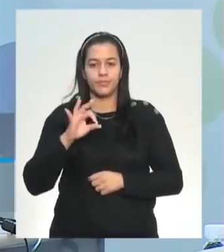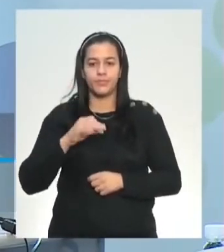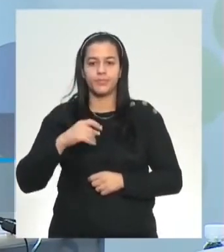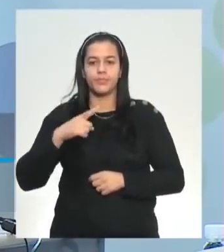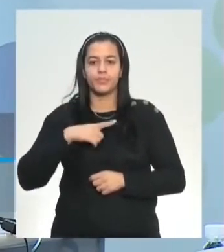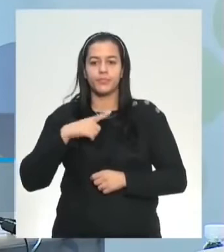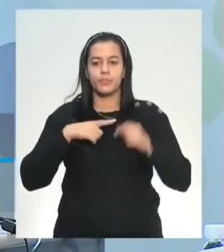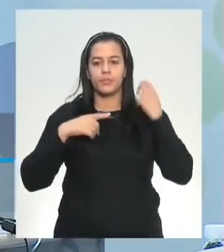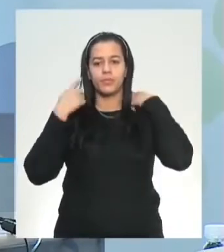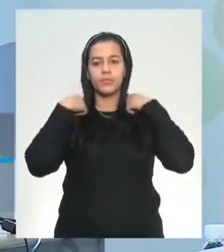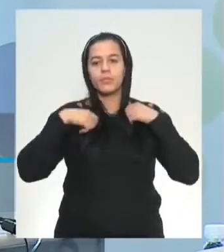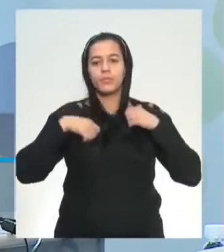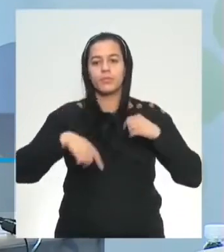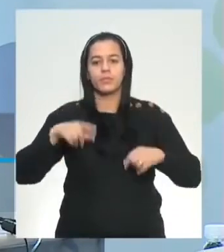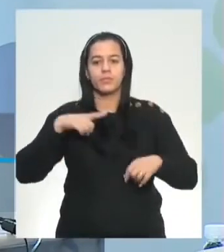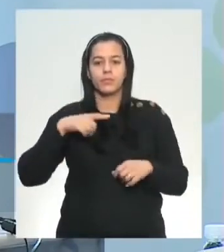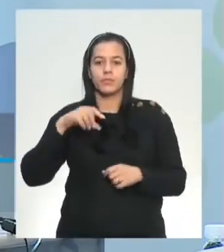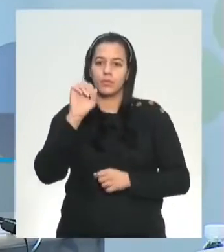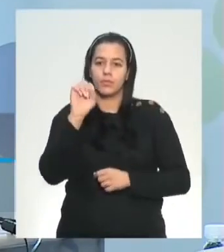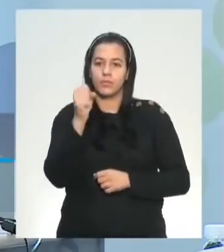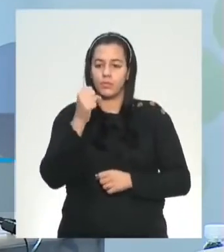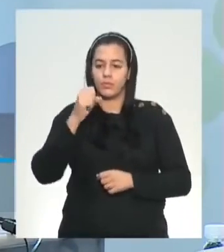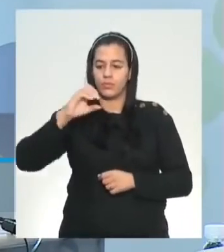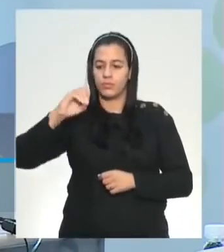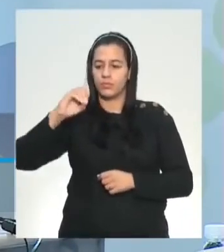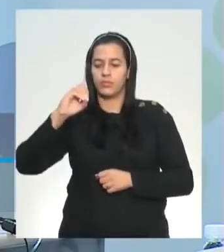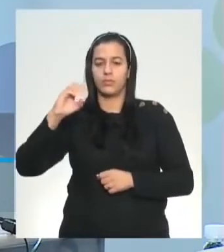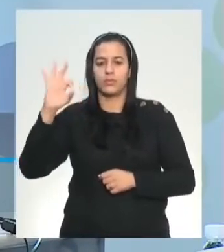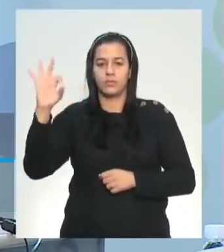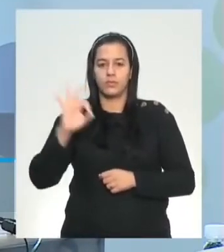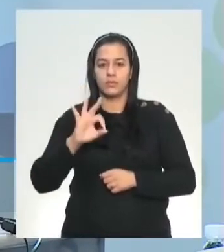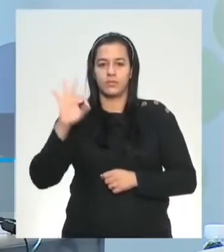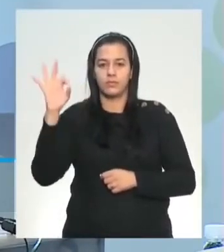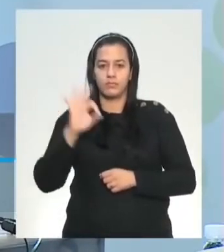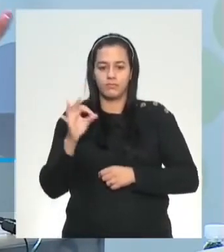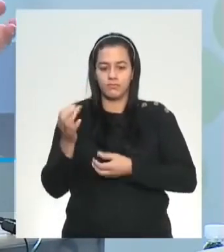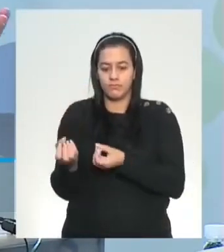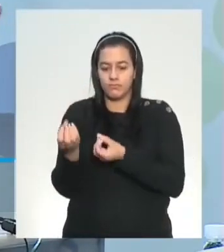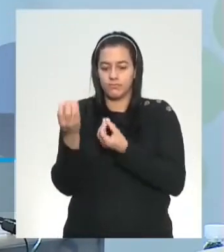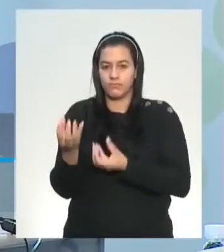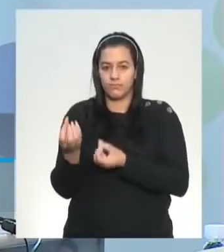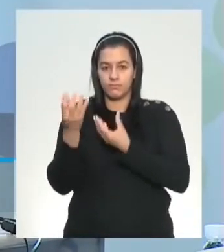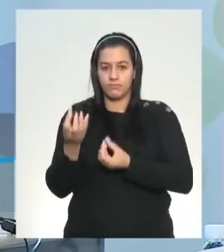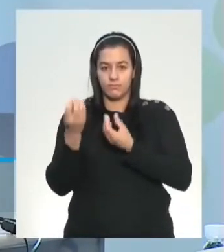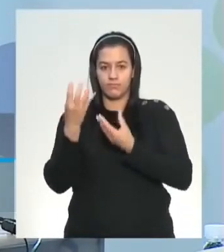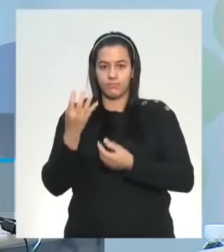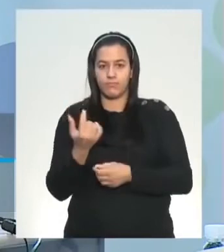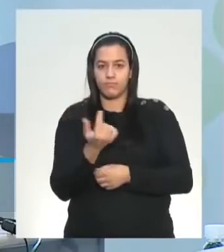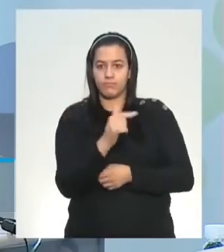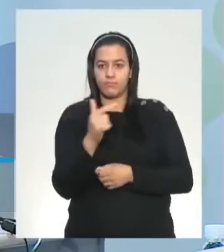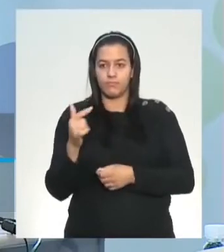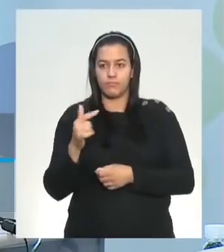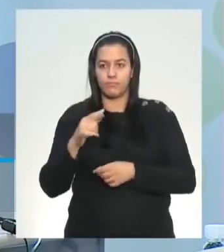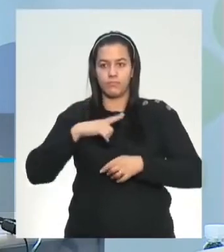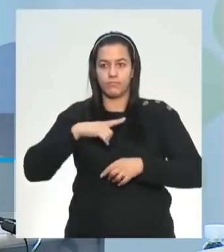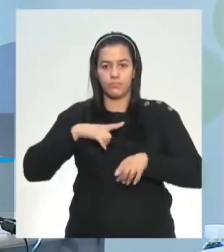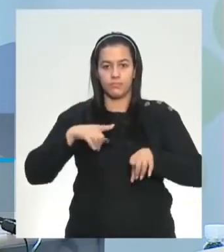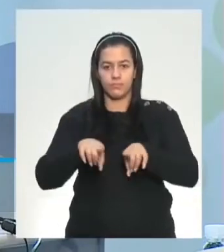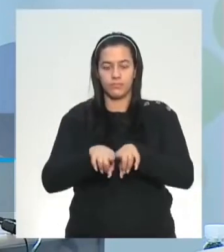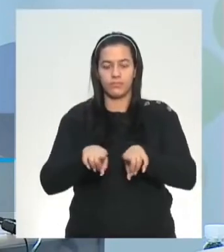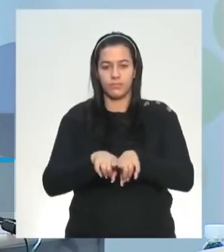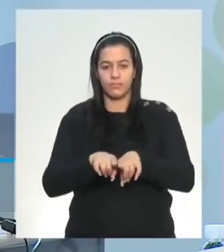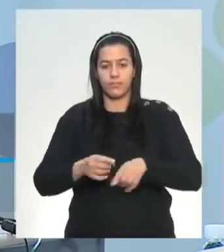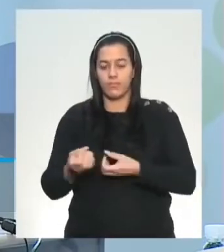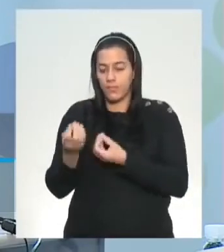de 80% naquela época, porque os dados não eram tão precisos como são hoje. Mesmo tendo dados precisos